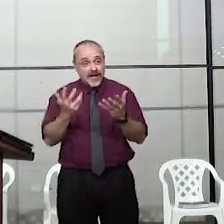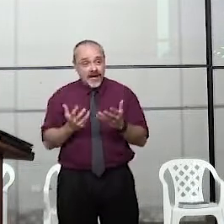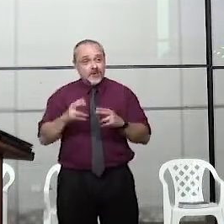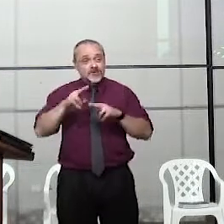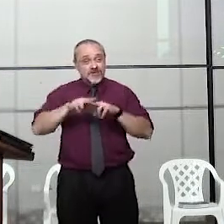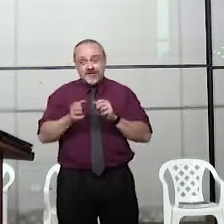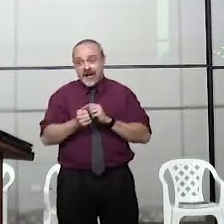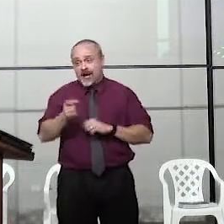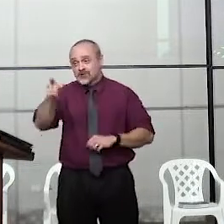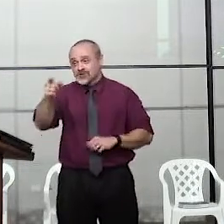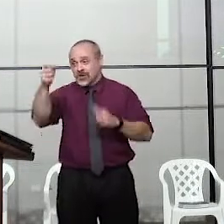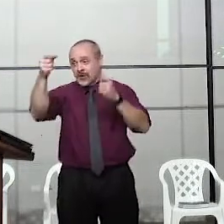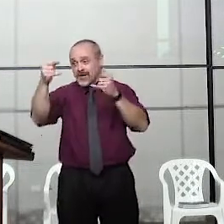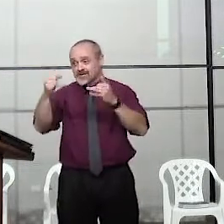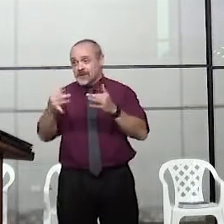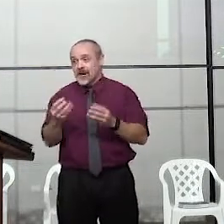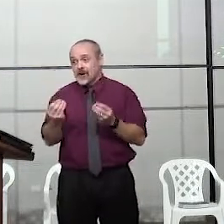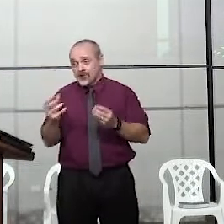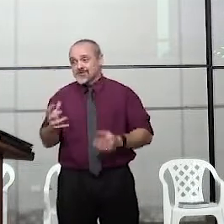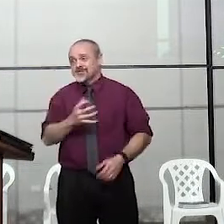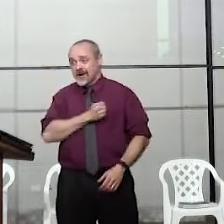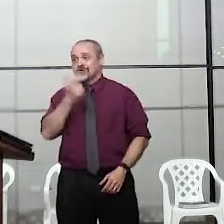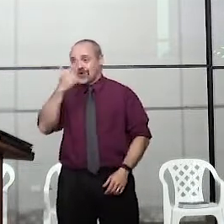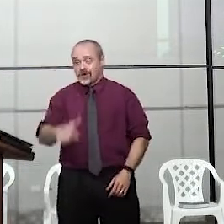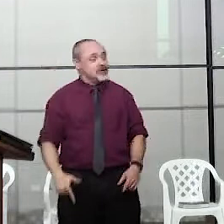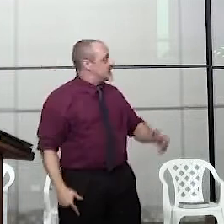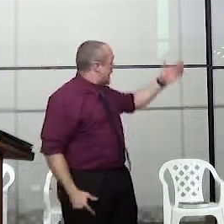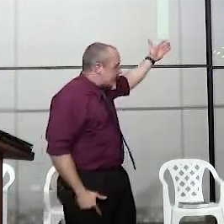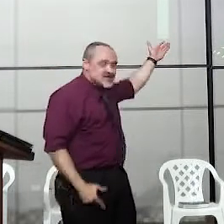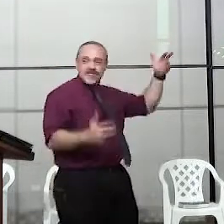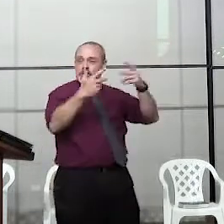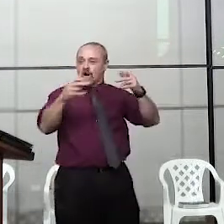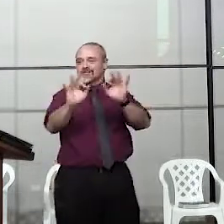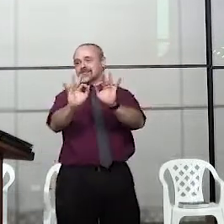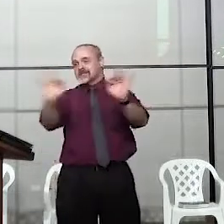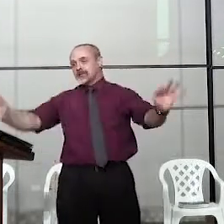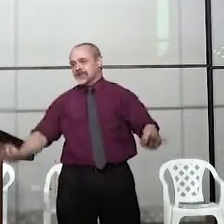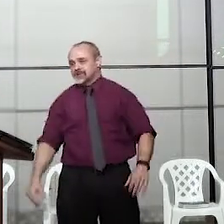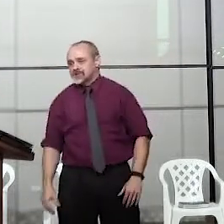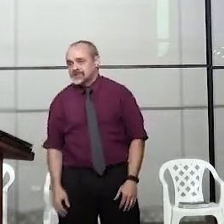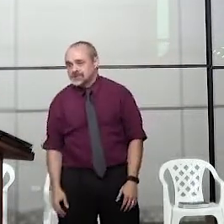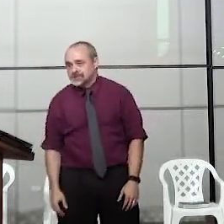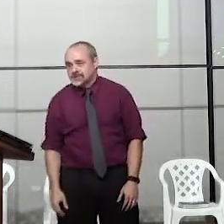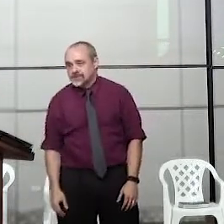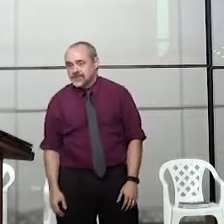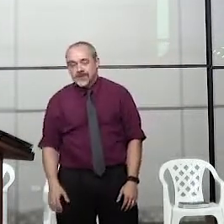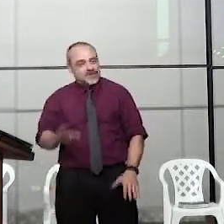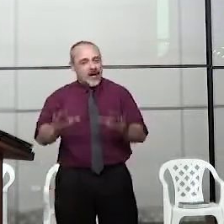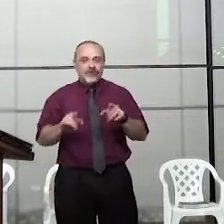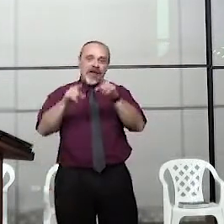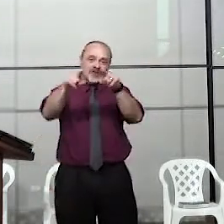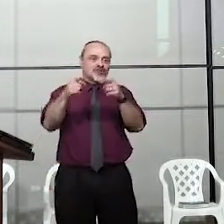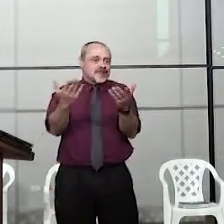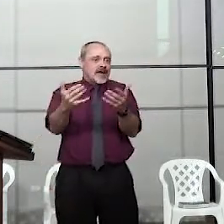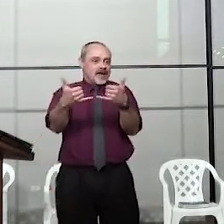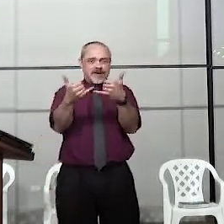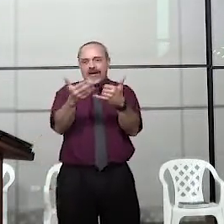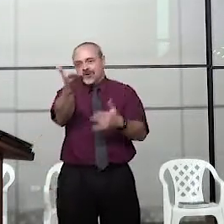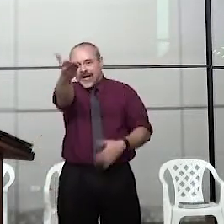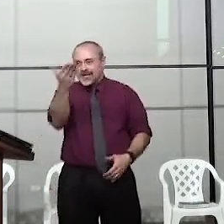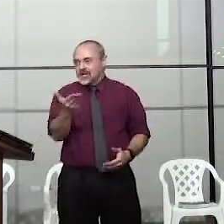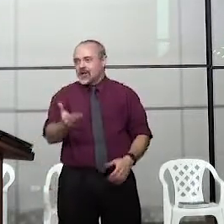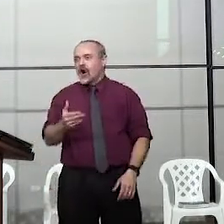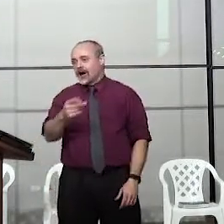nós queremos sentar contigo e explicar como ser salvo. De novo, essas coisas simples. Talvez você está